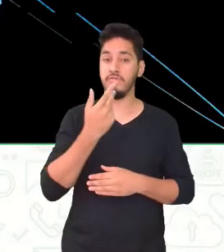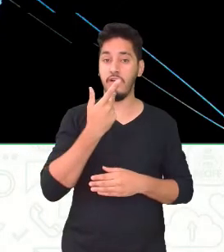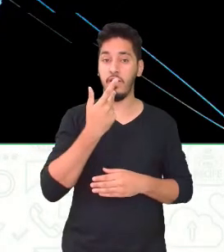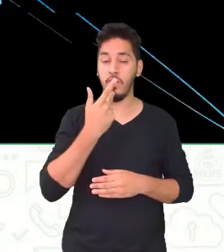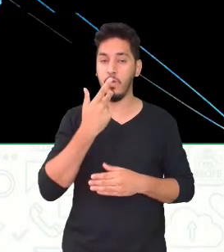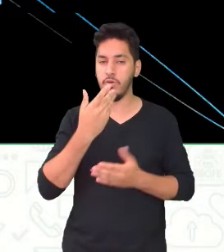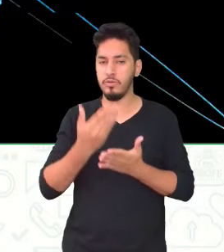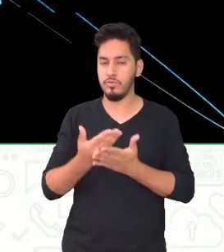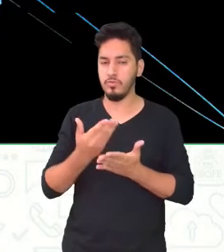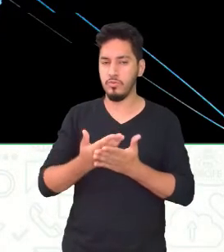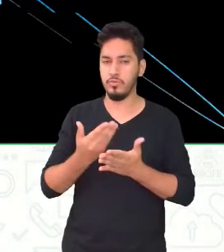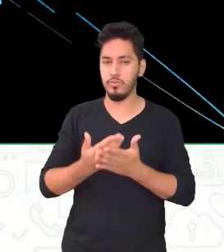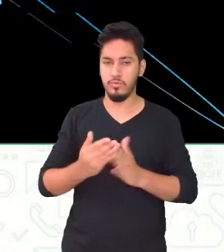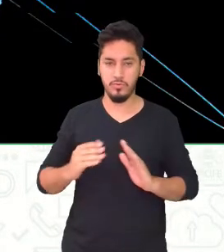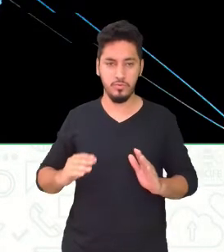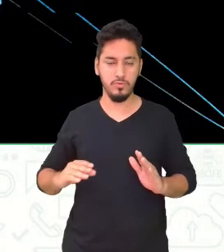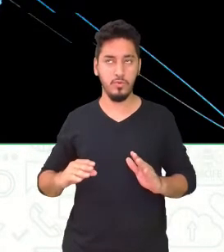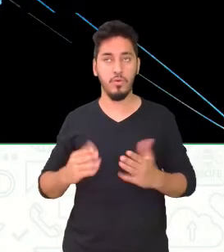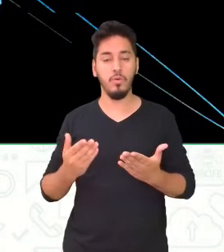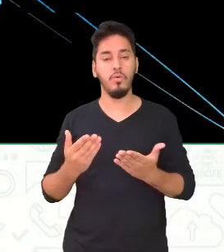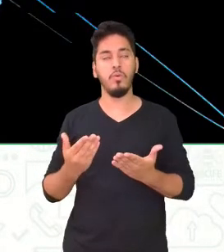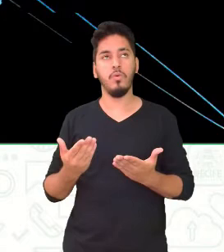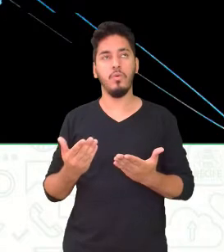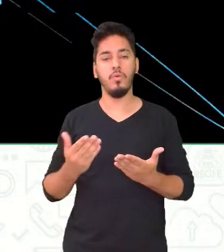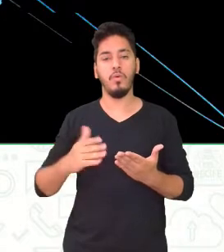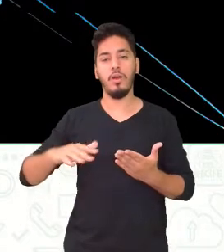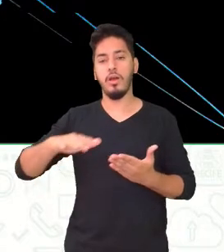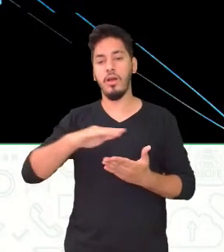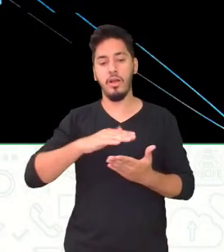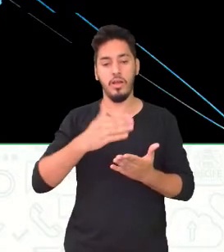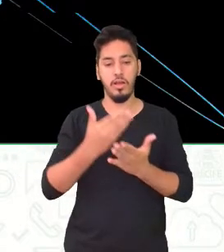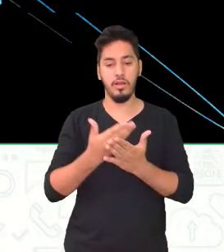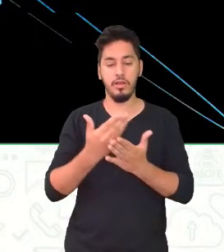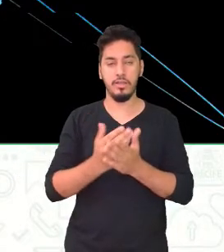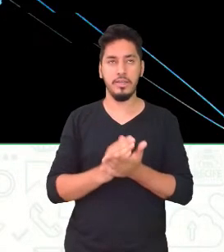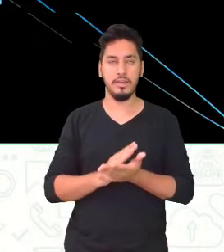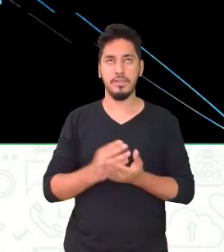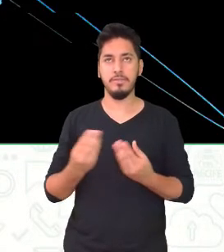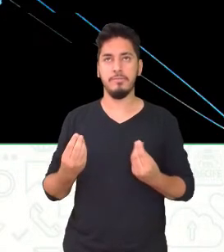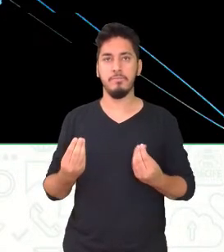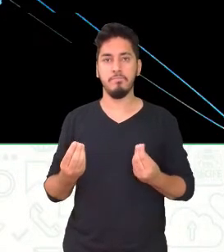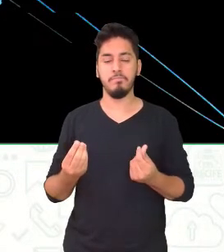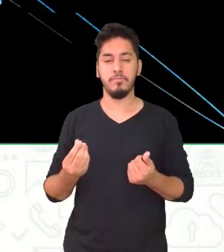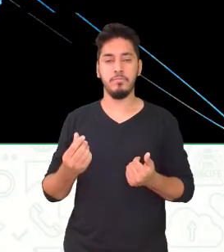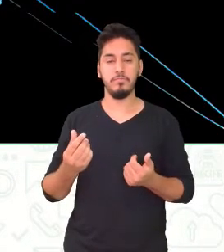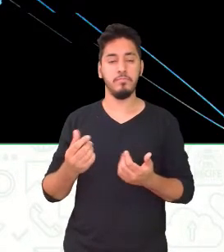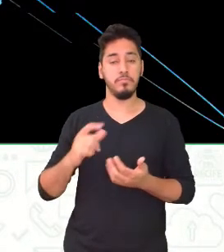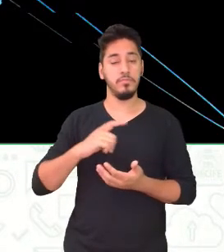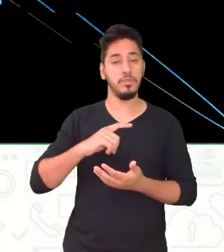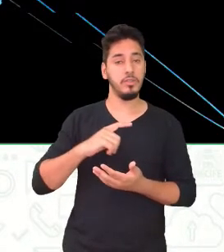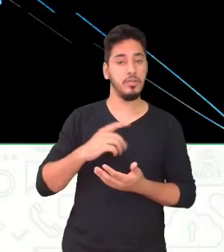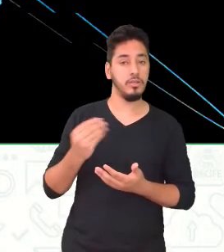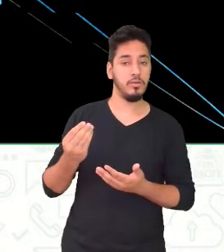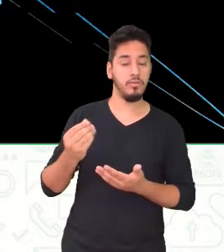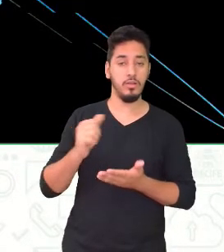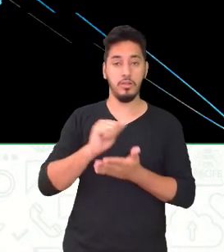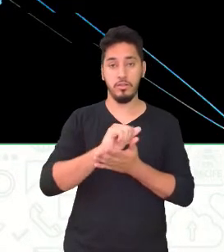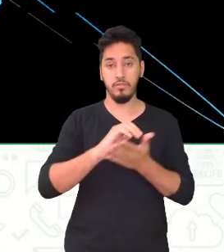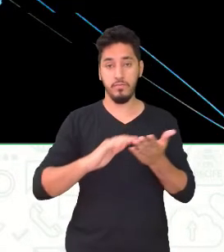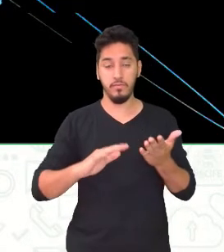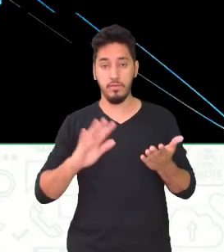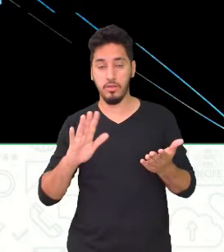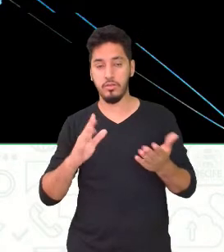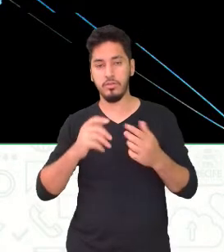aqui uma aula onde a gente tinha realizado uma atividade, né,